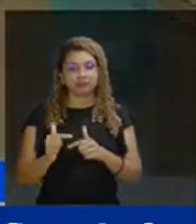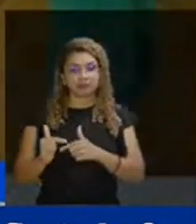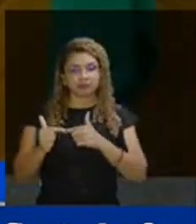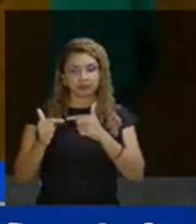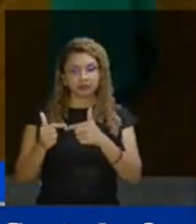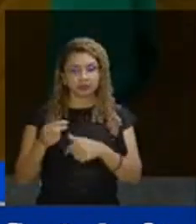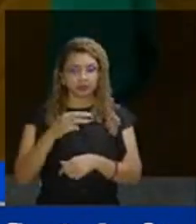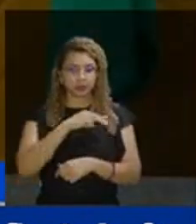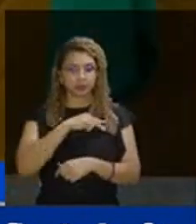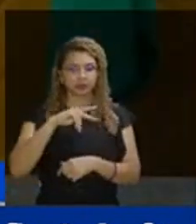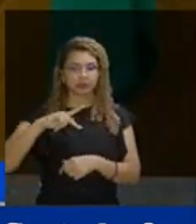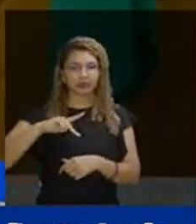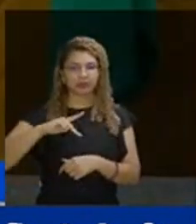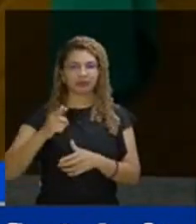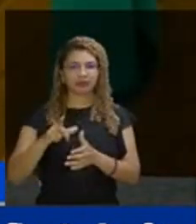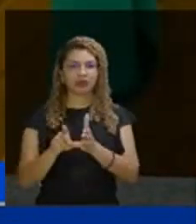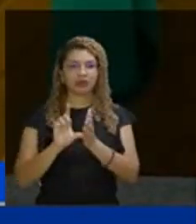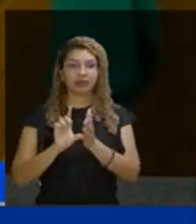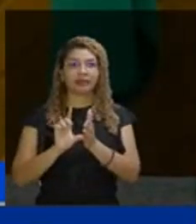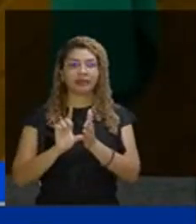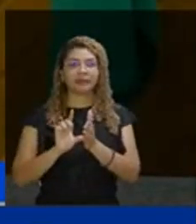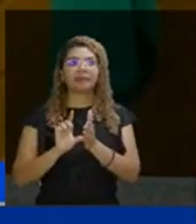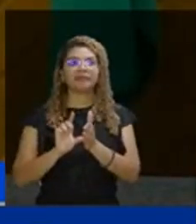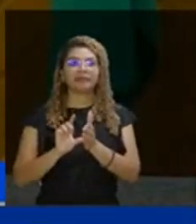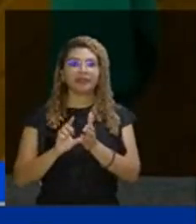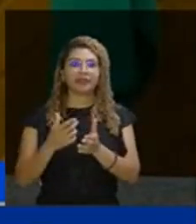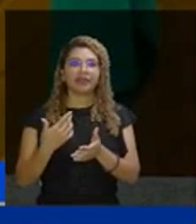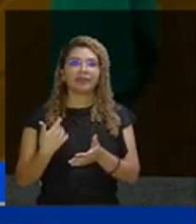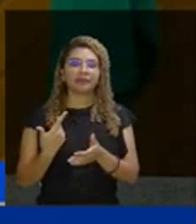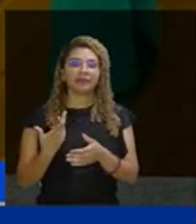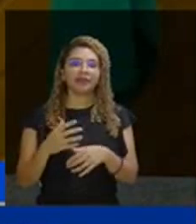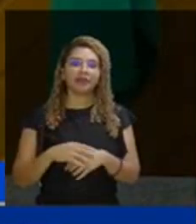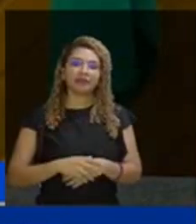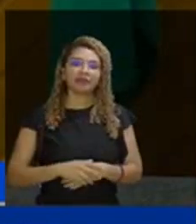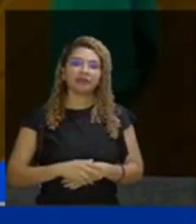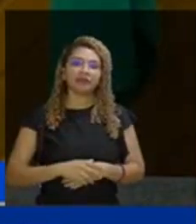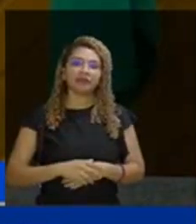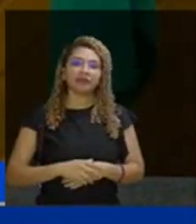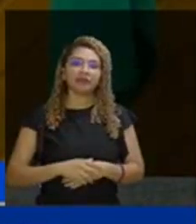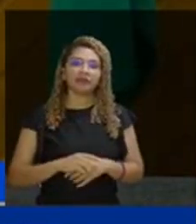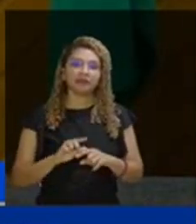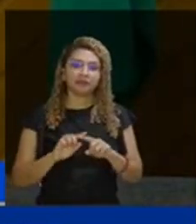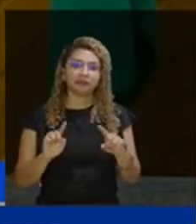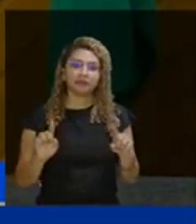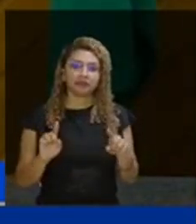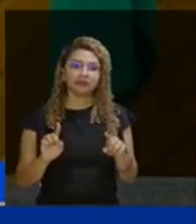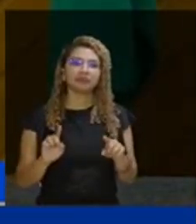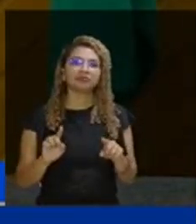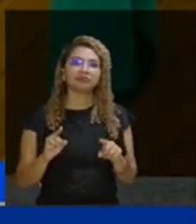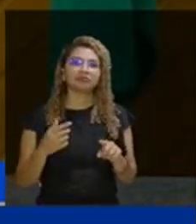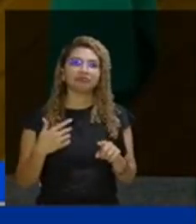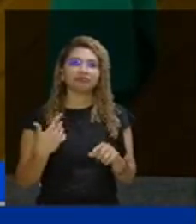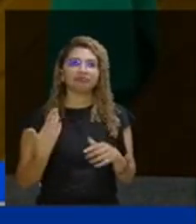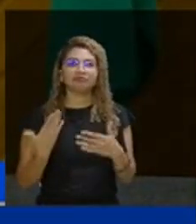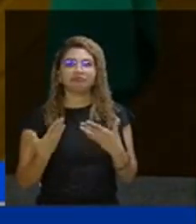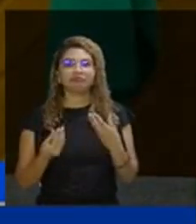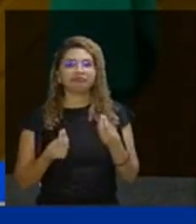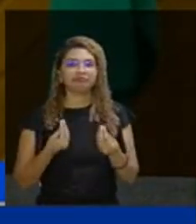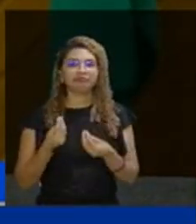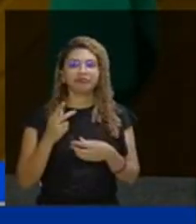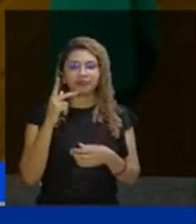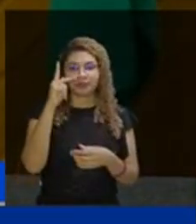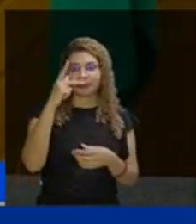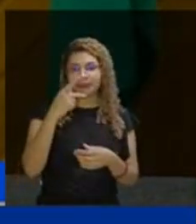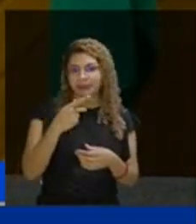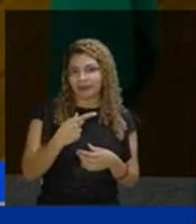então, como já tinha lhe antecipado... Foco na Procuradora Regional Eleitoral, doutora Sara Cavalcante. Ela é branca, de cabelos castanhos escuros, lisos, longos, presos